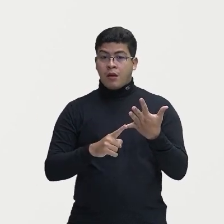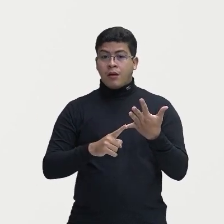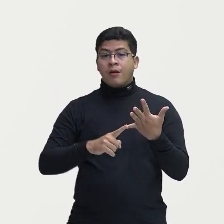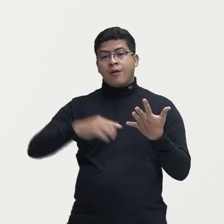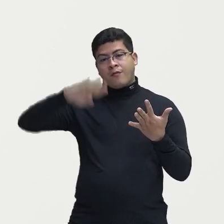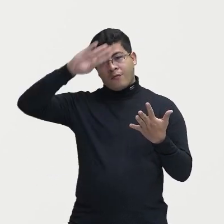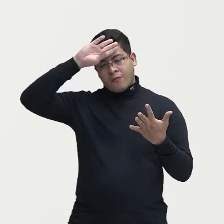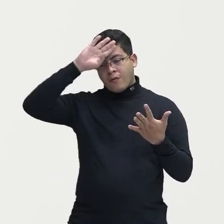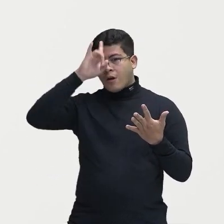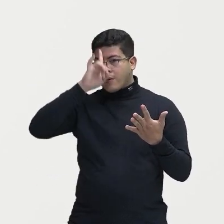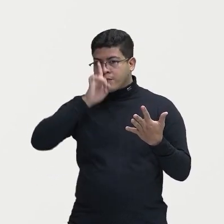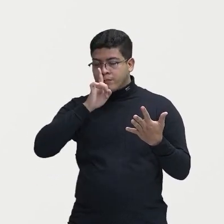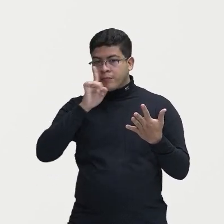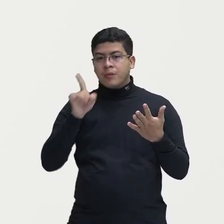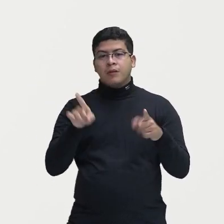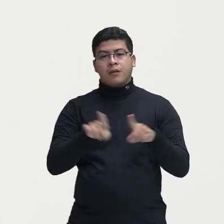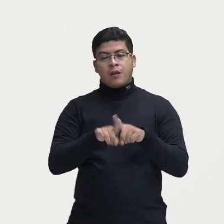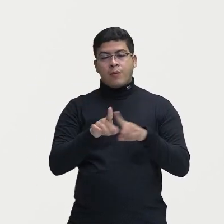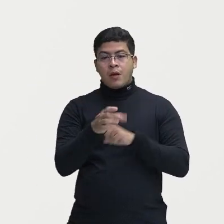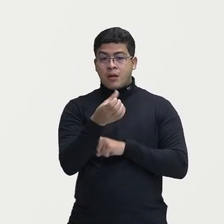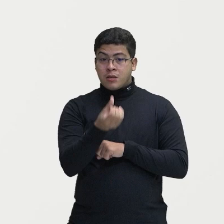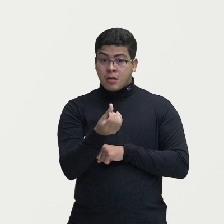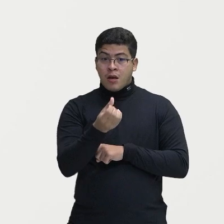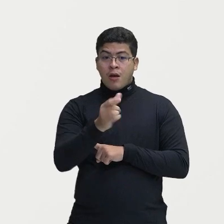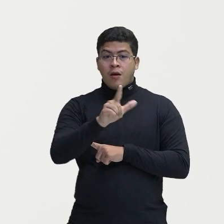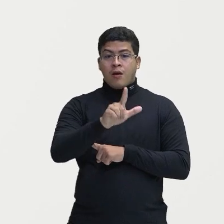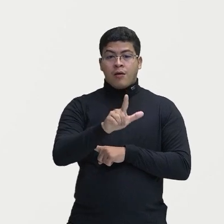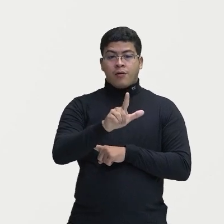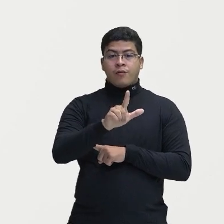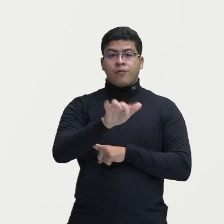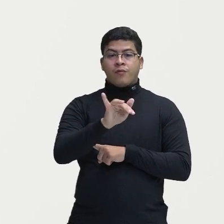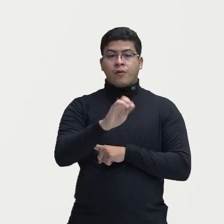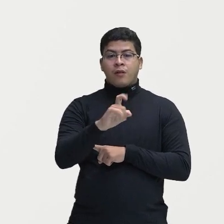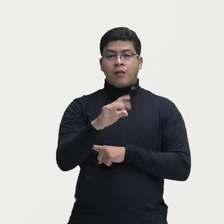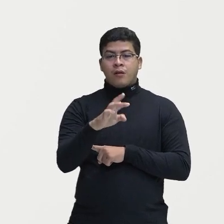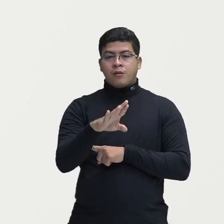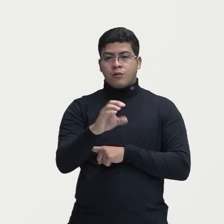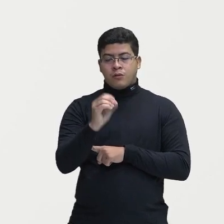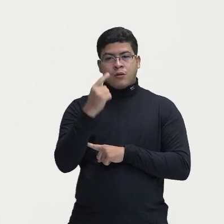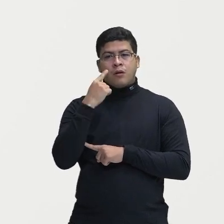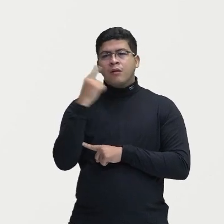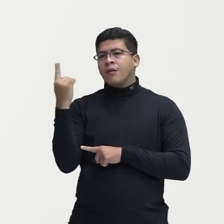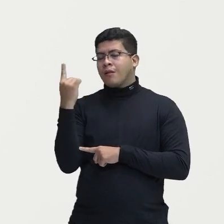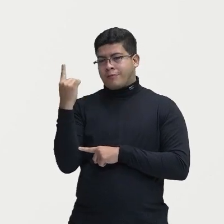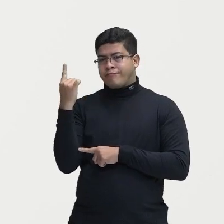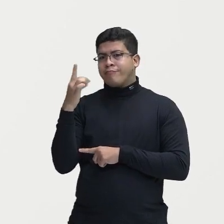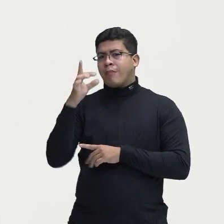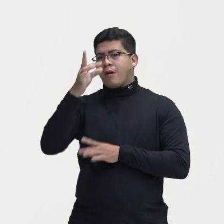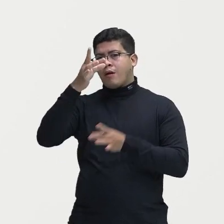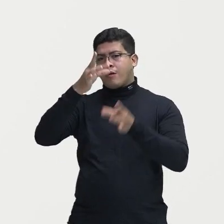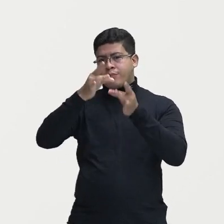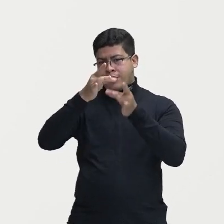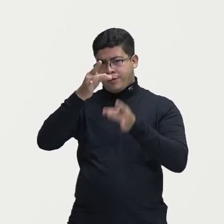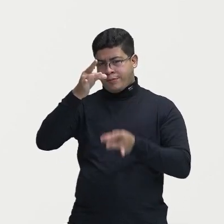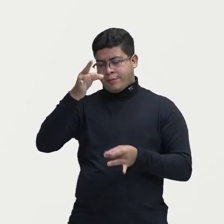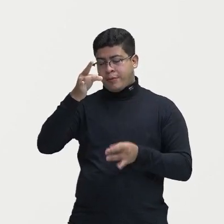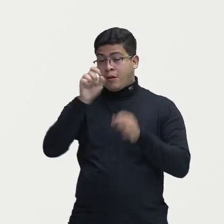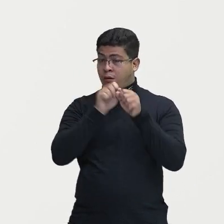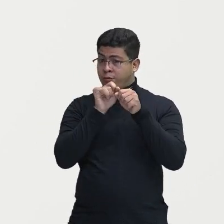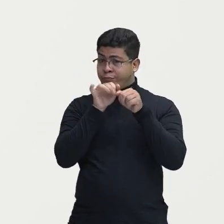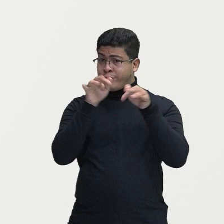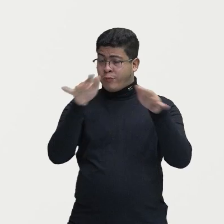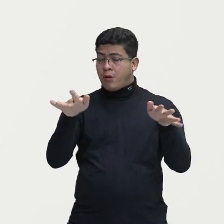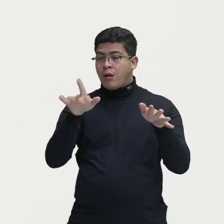amarela e a filariose. Tá? Então, a gente tem aqui os representantes dessas que levam, né? Que são